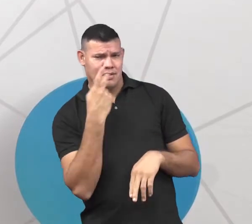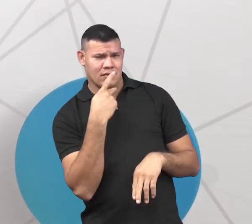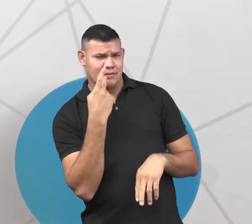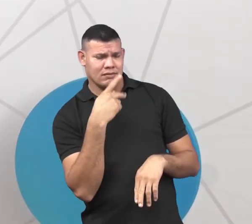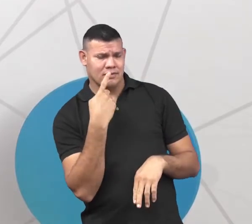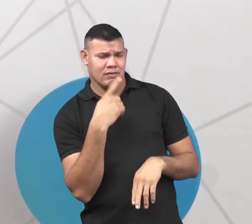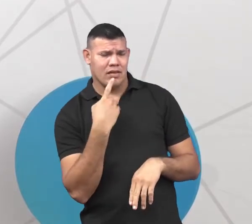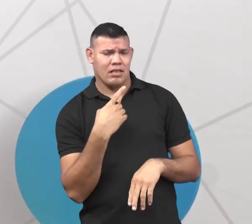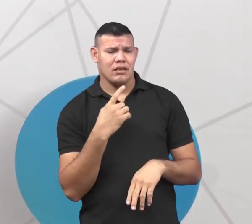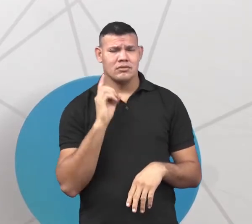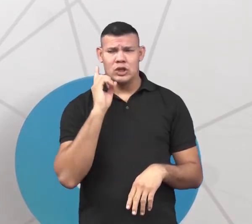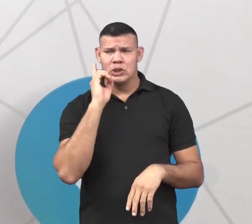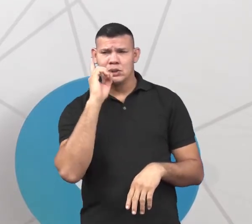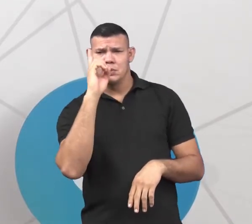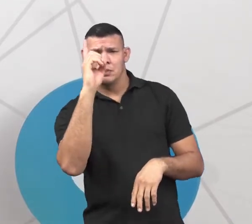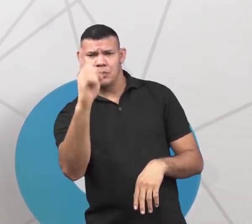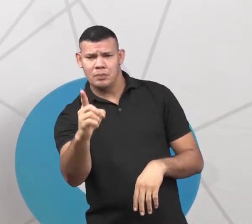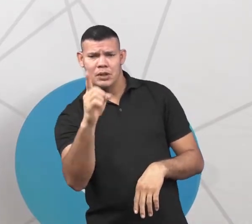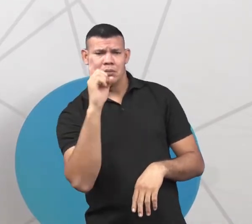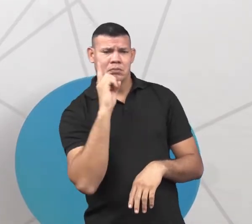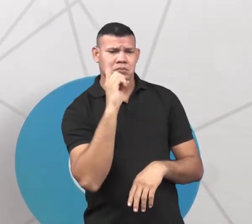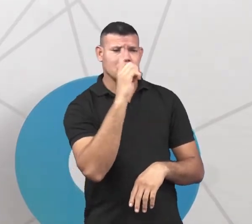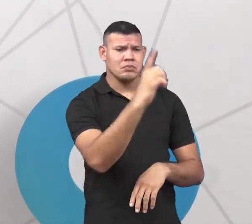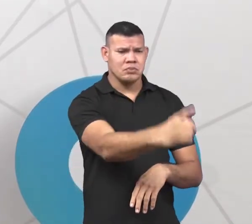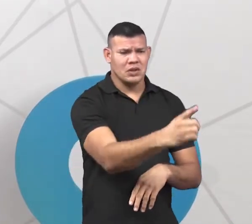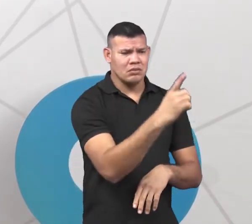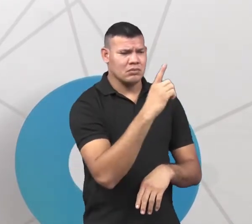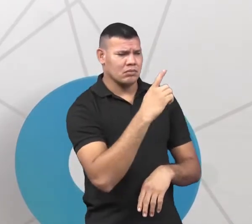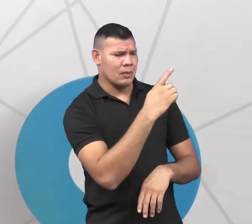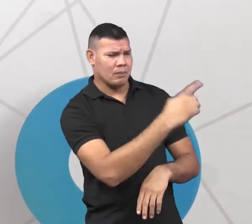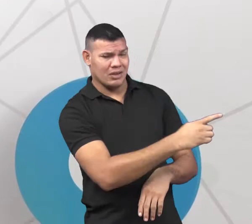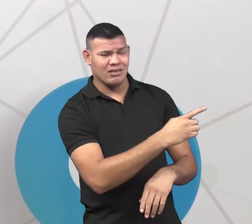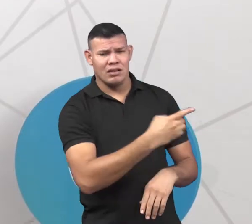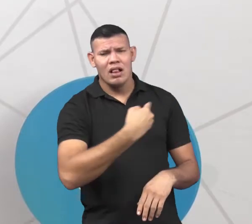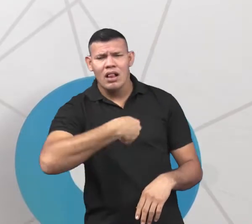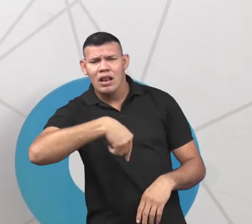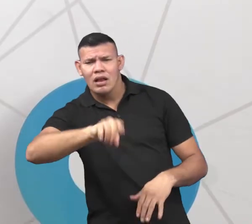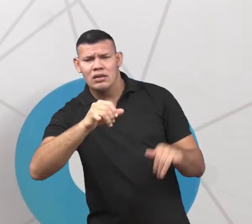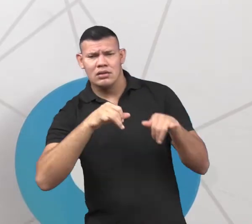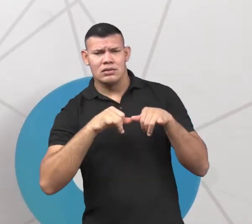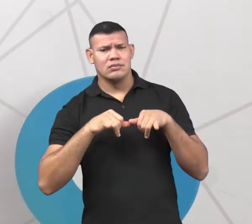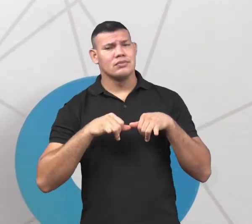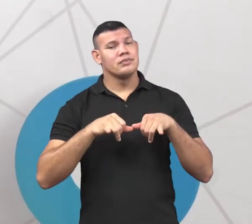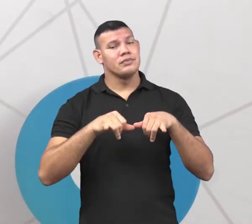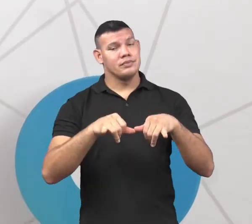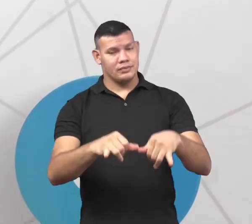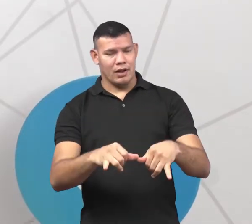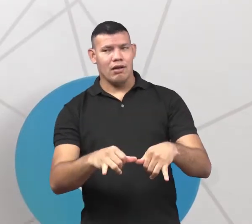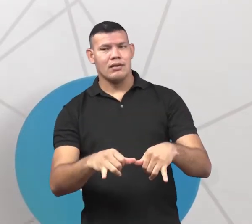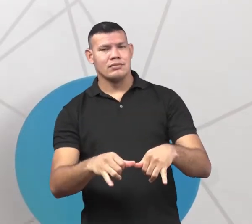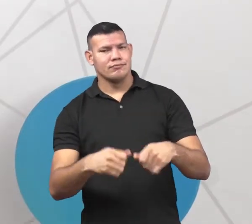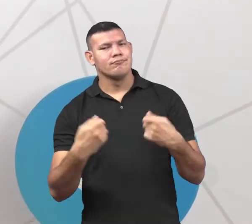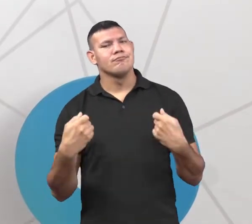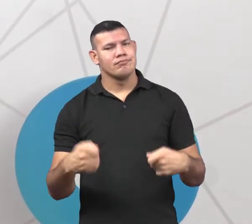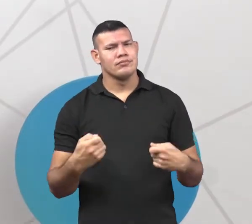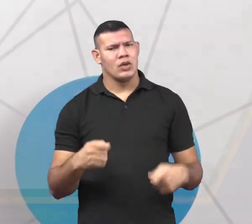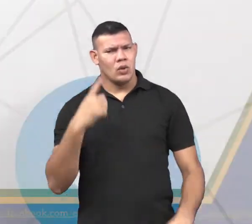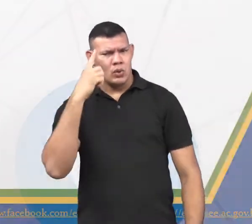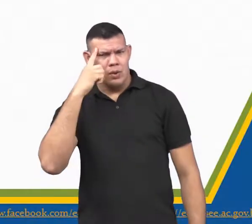para dar esta instrução de como chegar no supermercado, vamos utilizar o